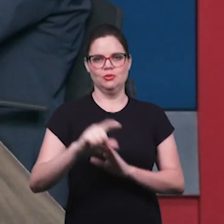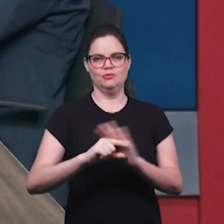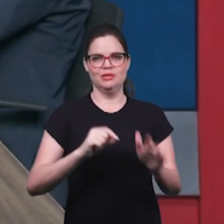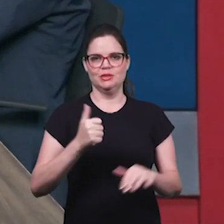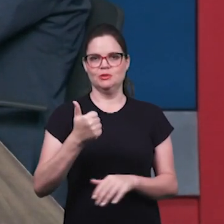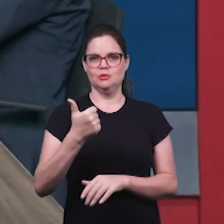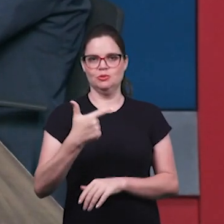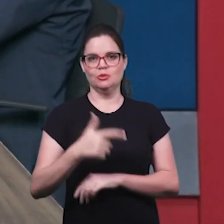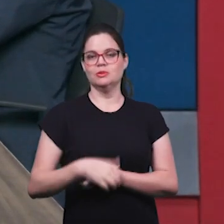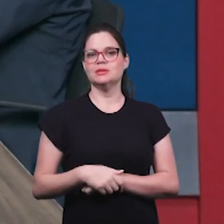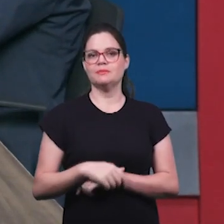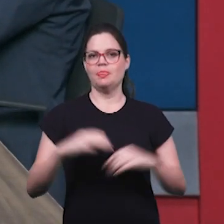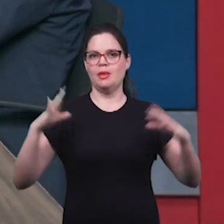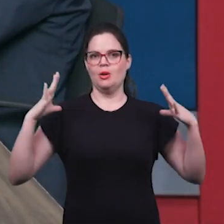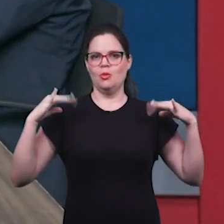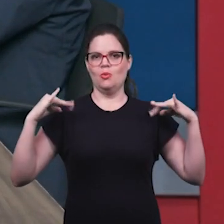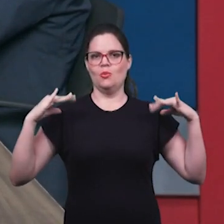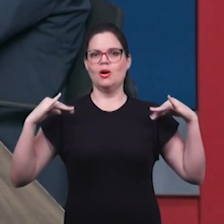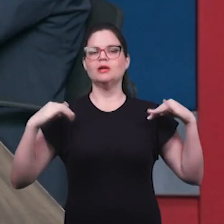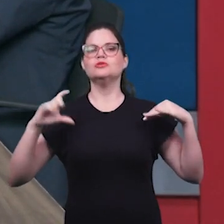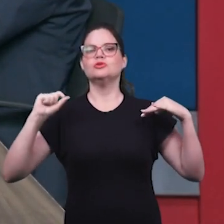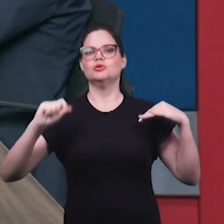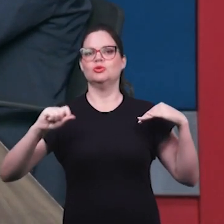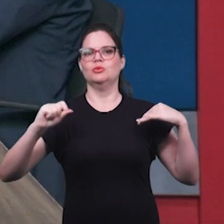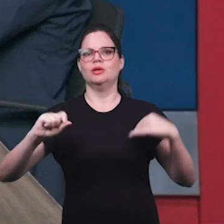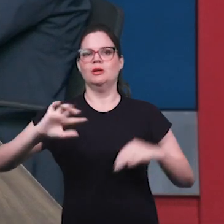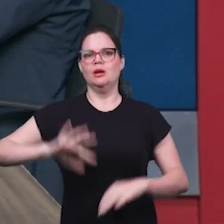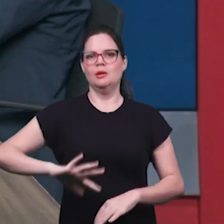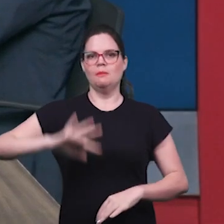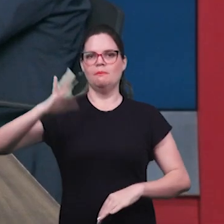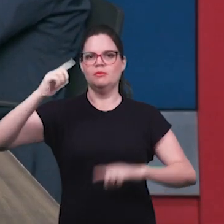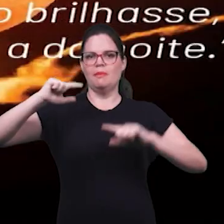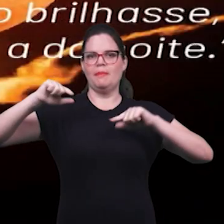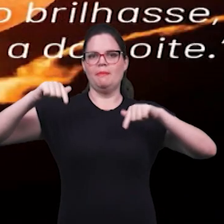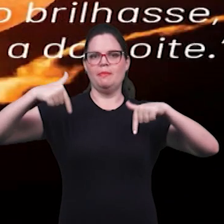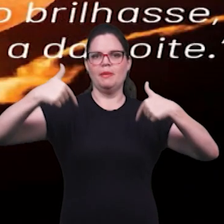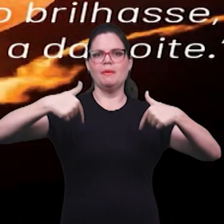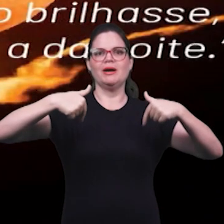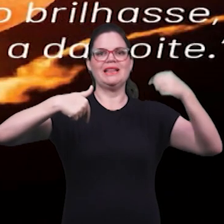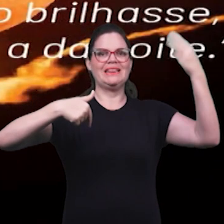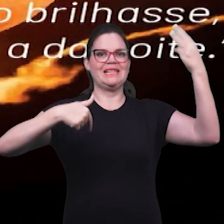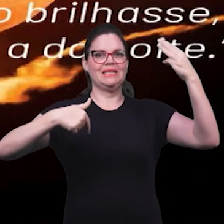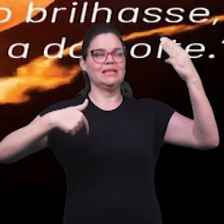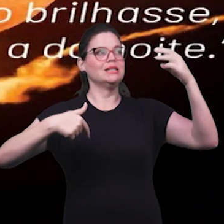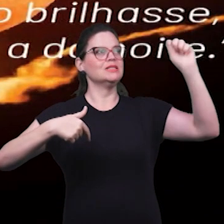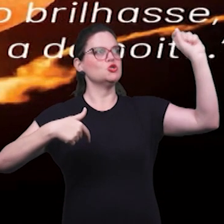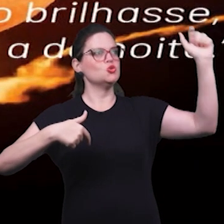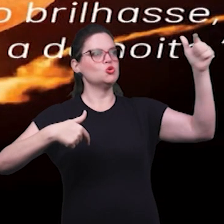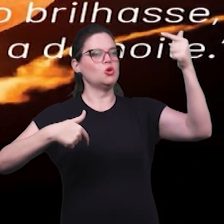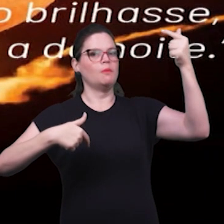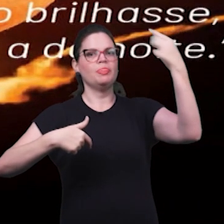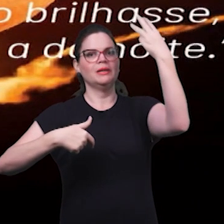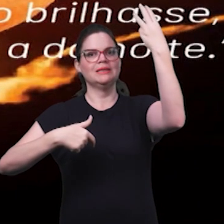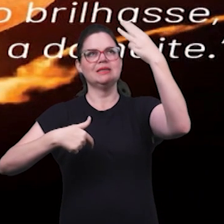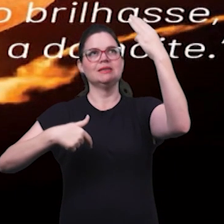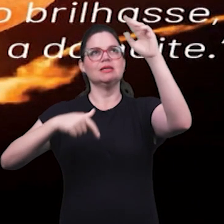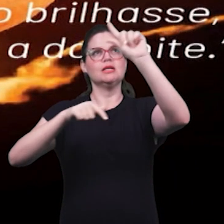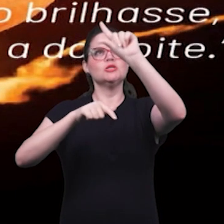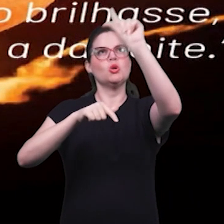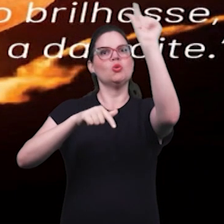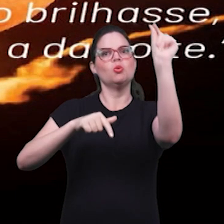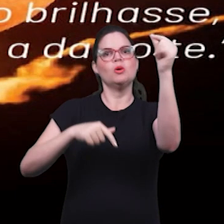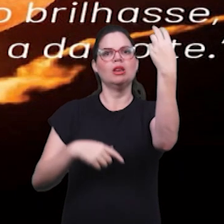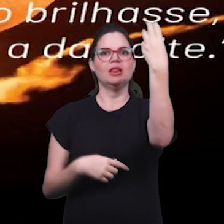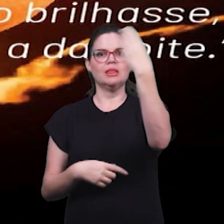terça parte do sol, e a terça parte da lua, e a terça parte das estrelas, para que a terça parte dele se escurecesse e a terça parte do